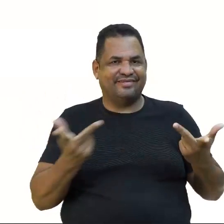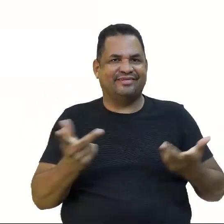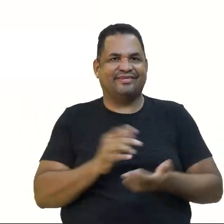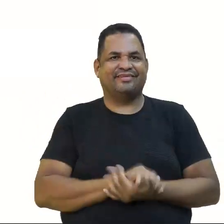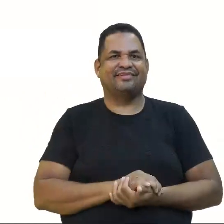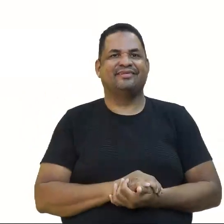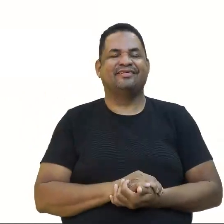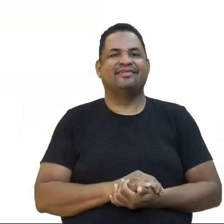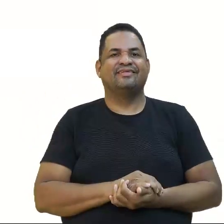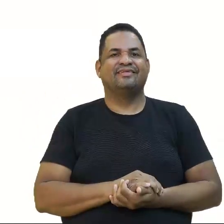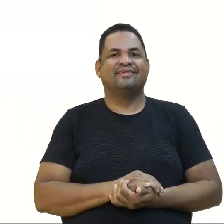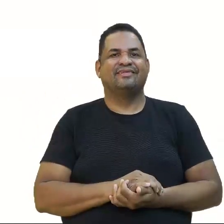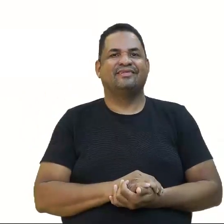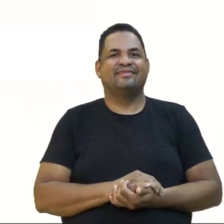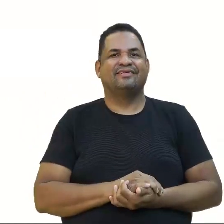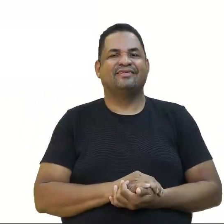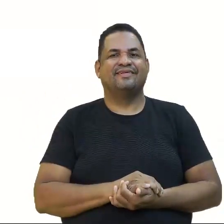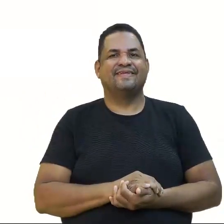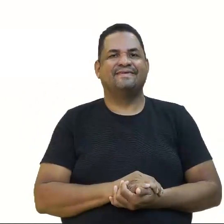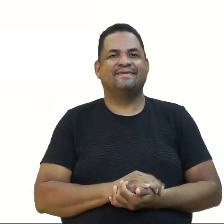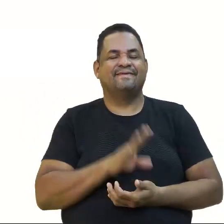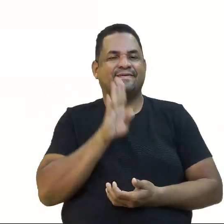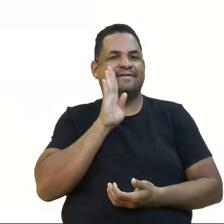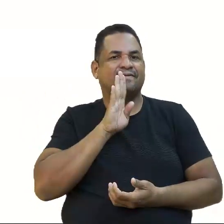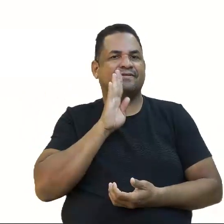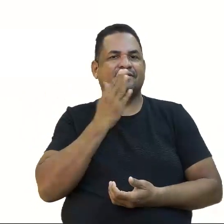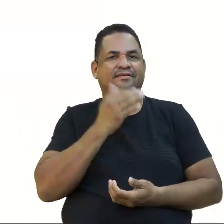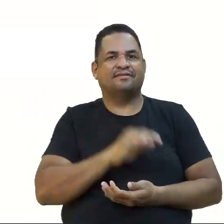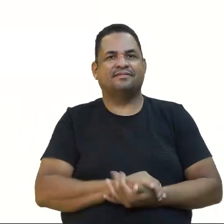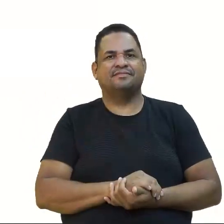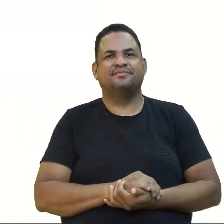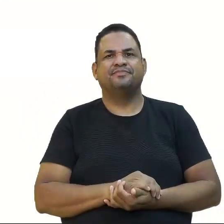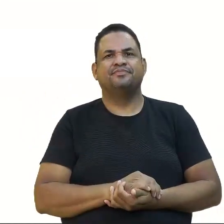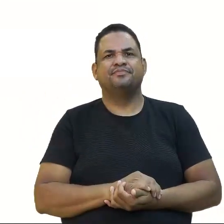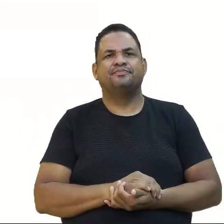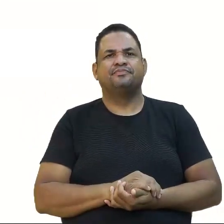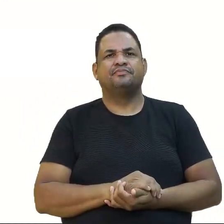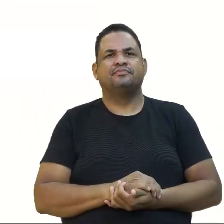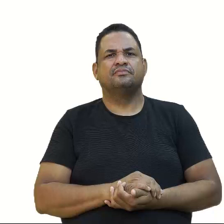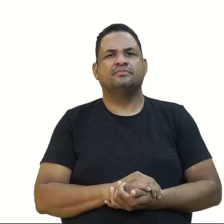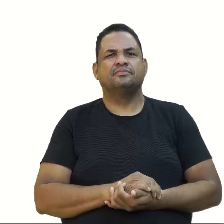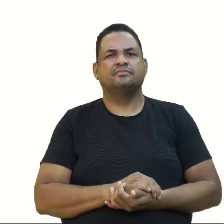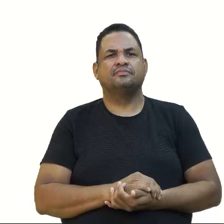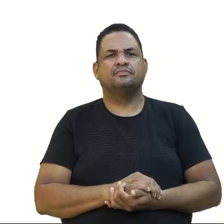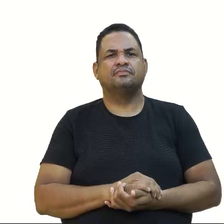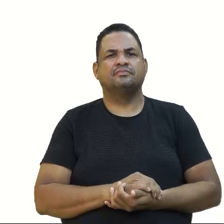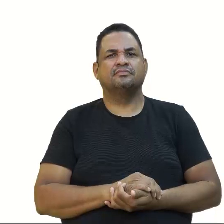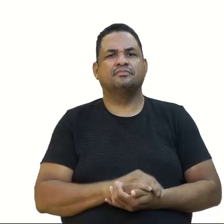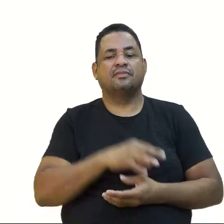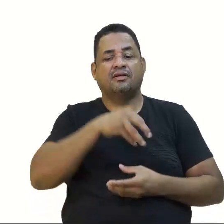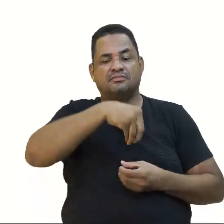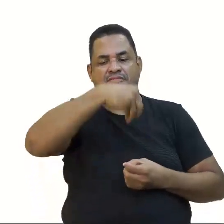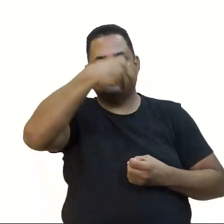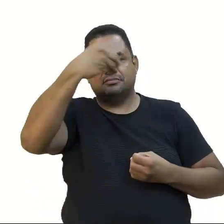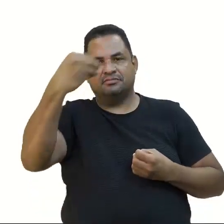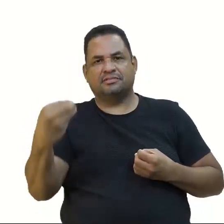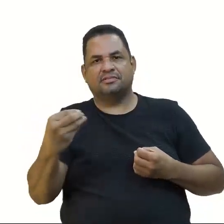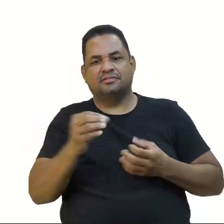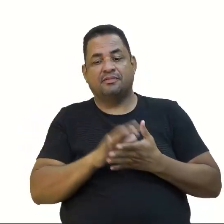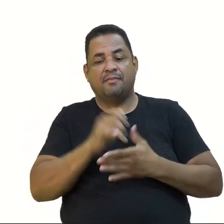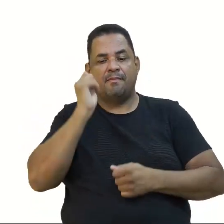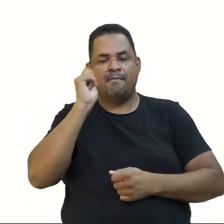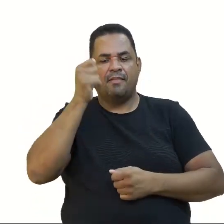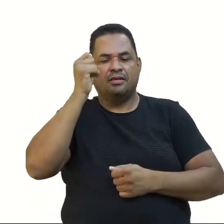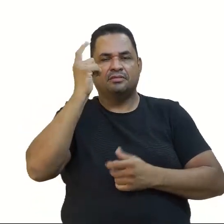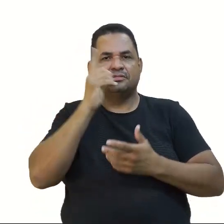Então, legal? Legal. Beleza. Então vamos agora, saindo da cartola do nosso mágico, a nossa